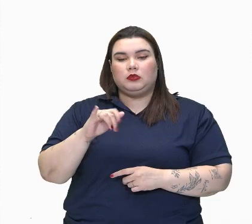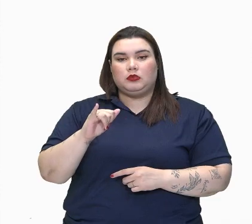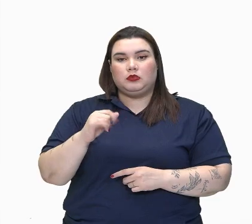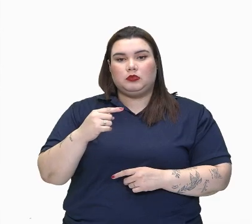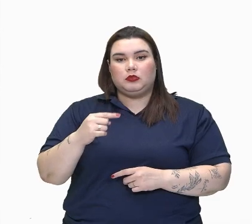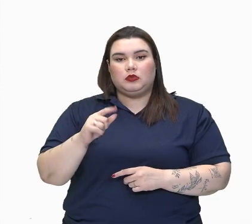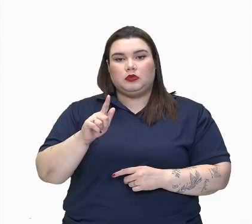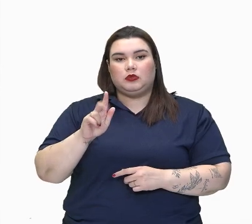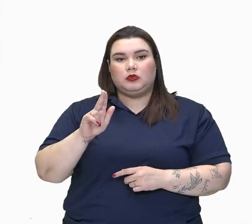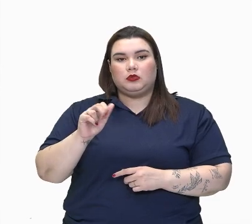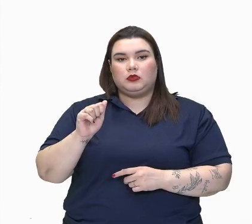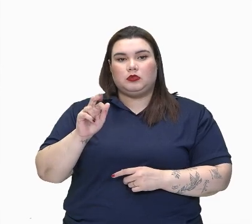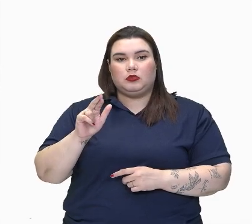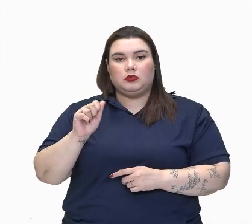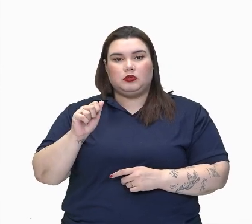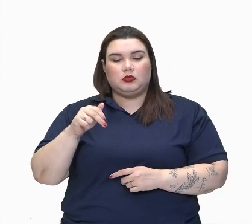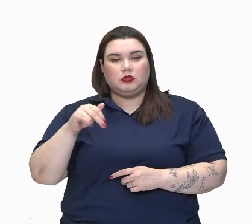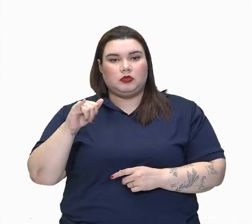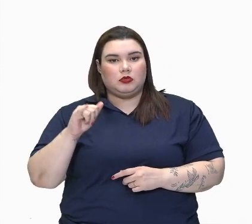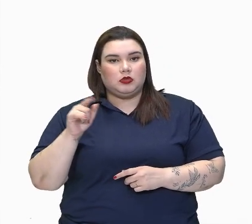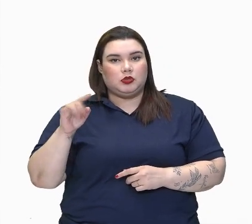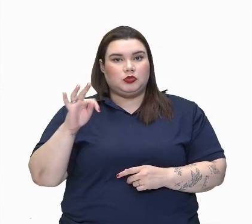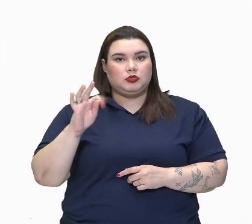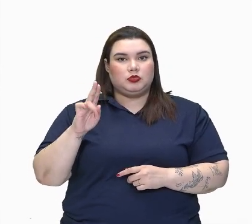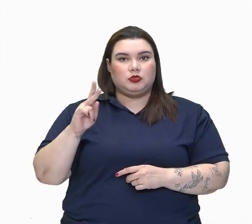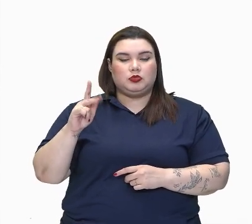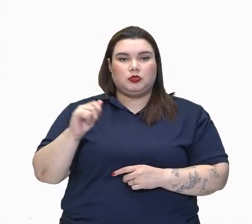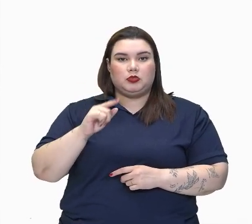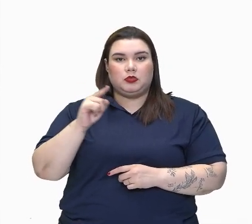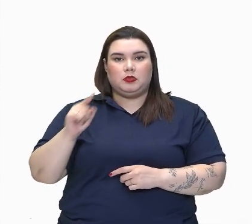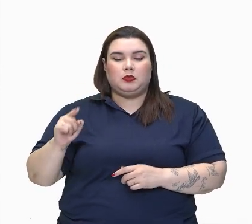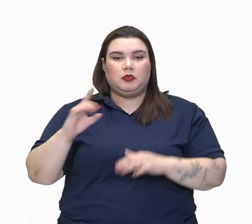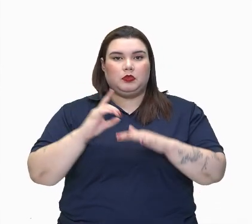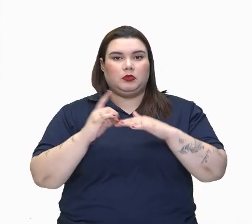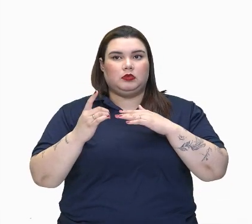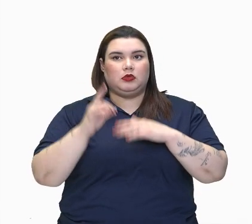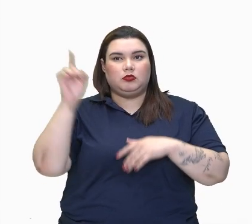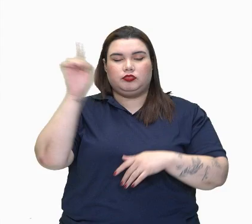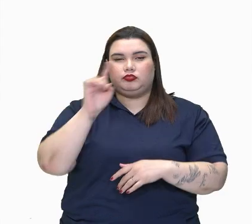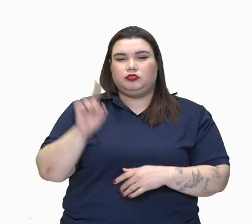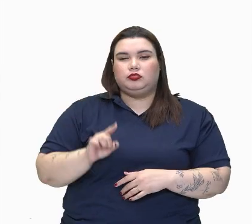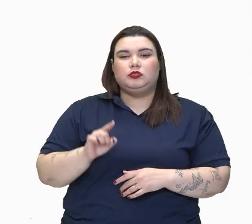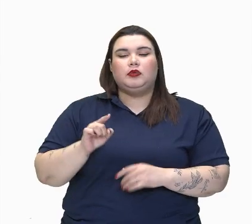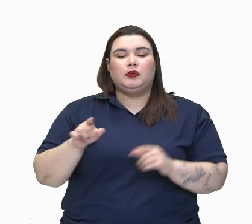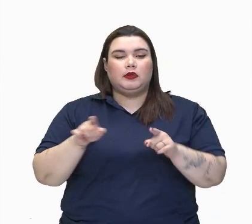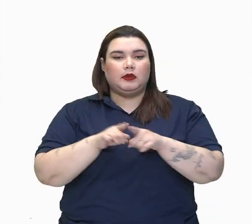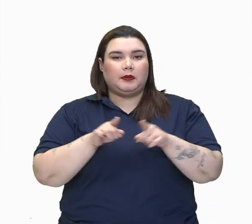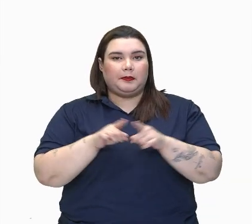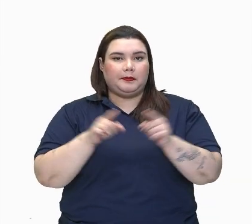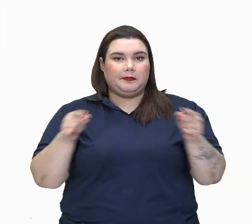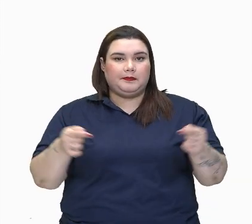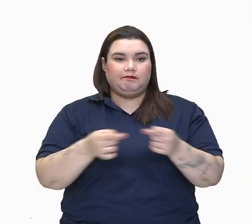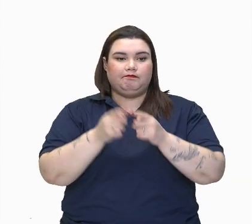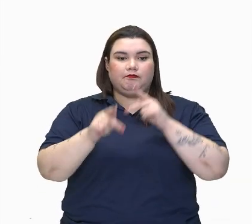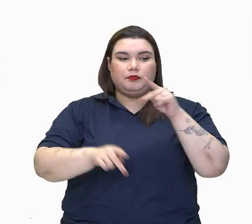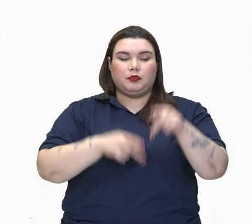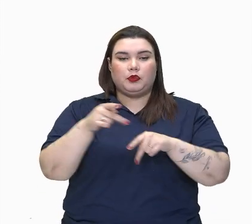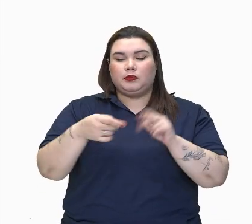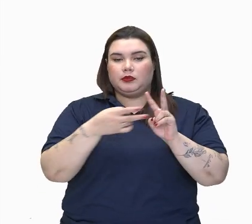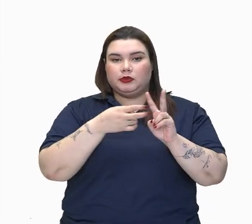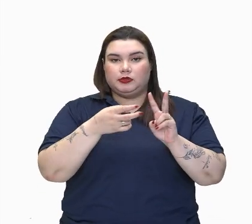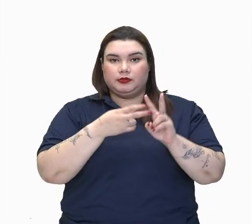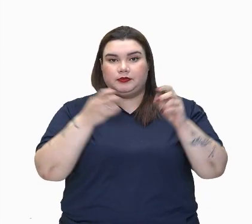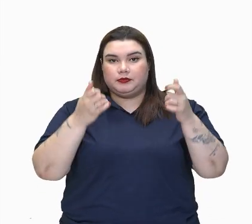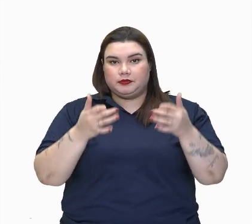o deus do trovão, também é o deus criador, segundo os povos, o povo originário